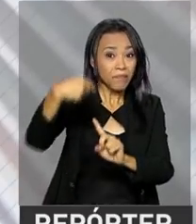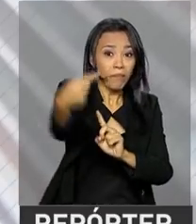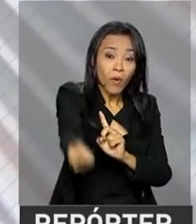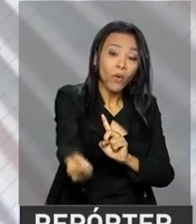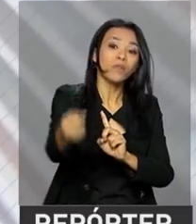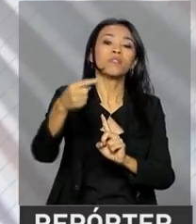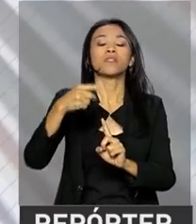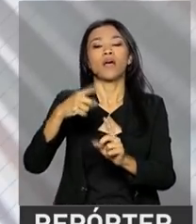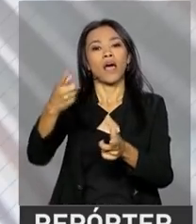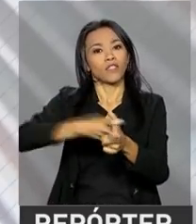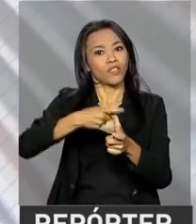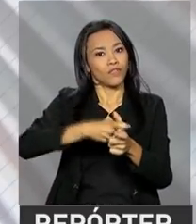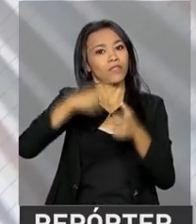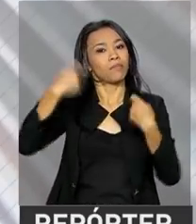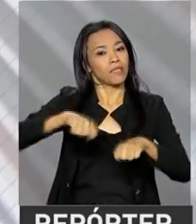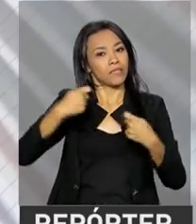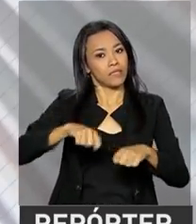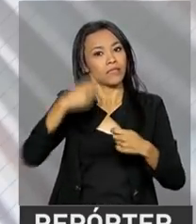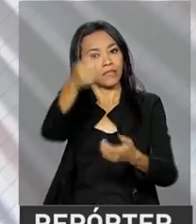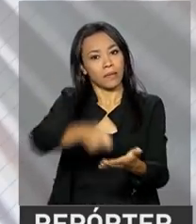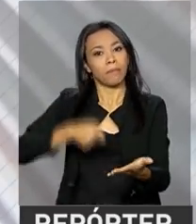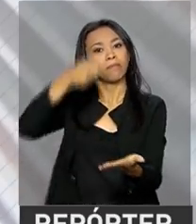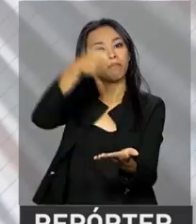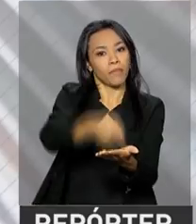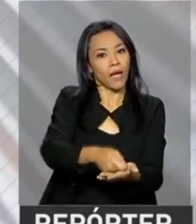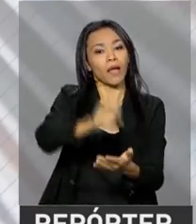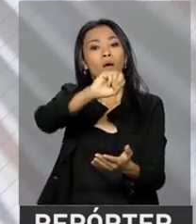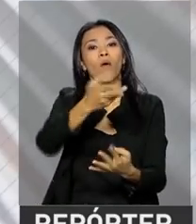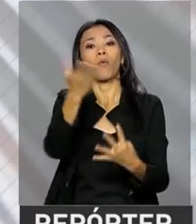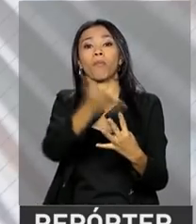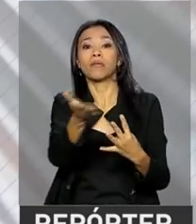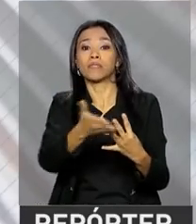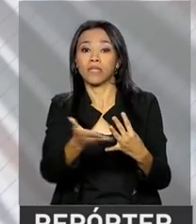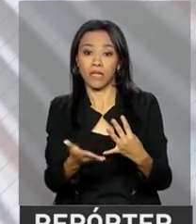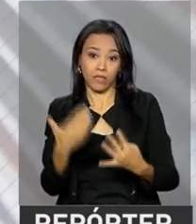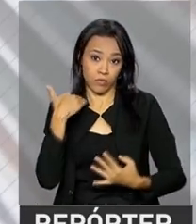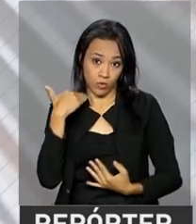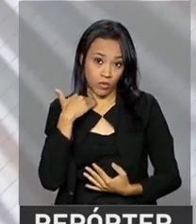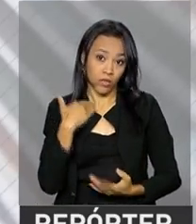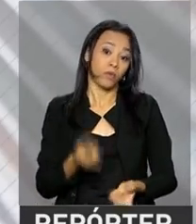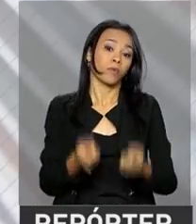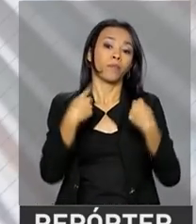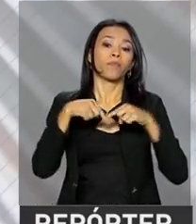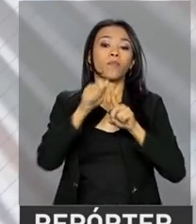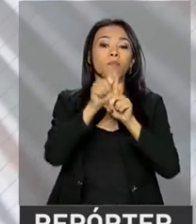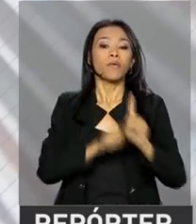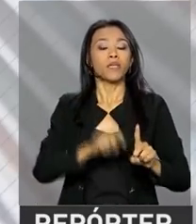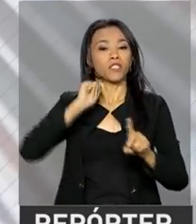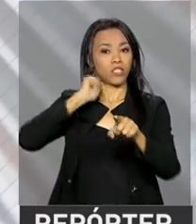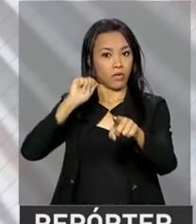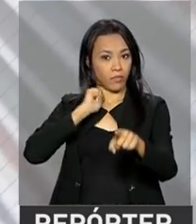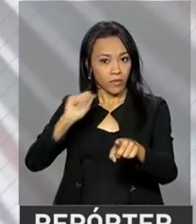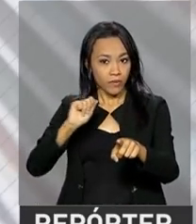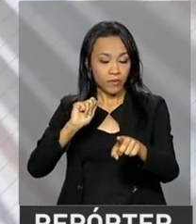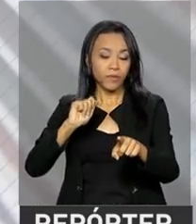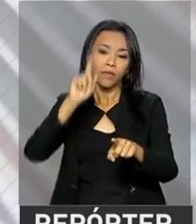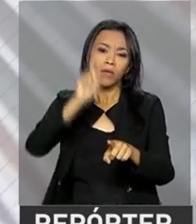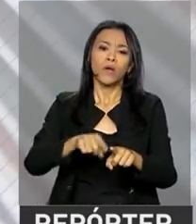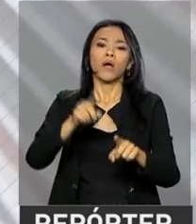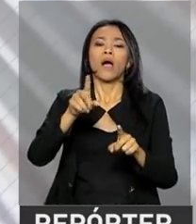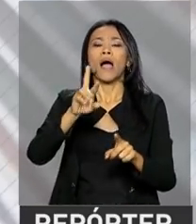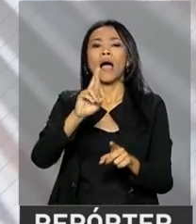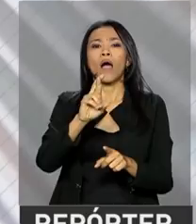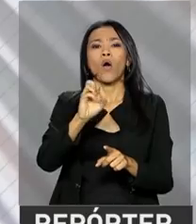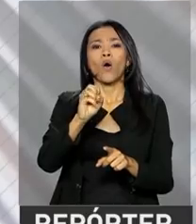a dívida precisa ser quitada ou parcelada pelos bancos. Em abril, os juros da modalidade